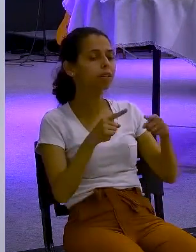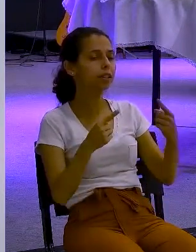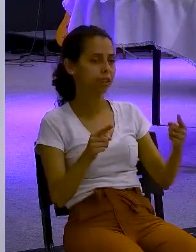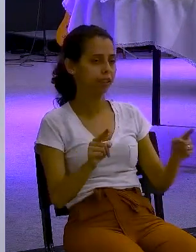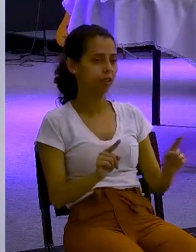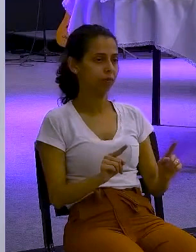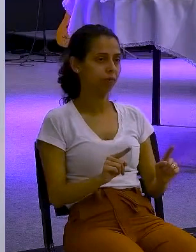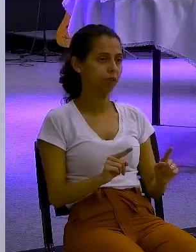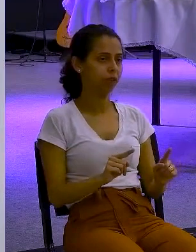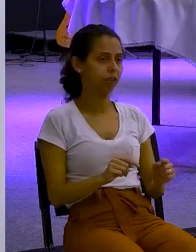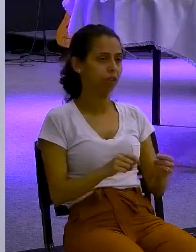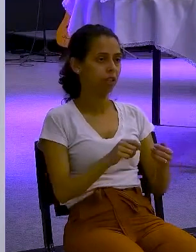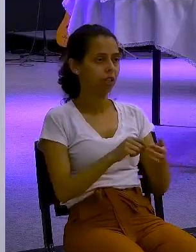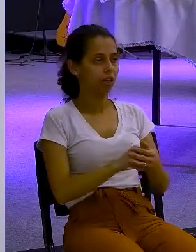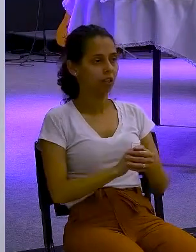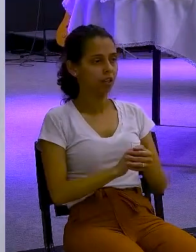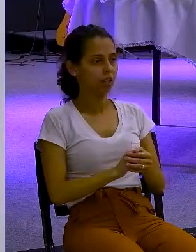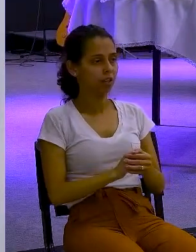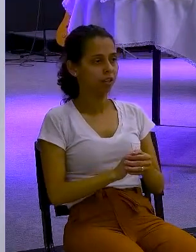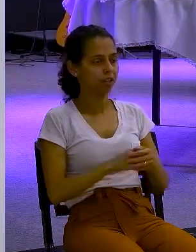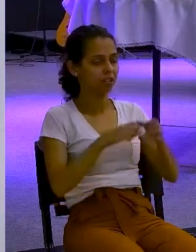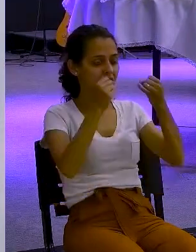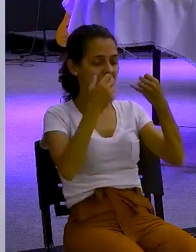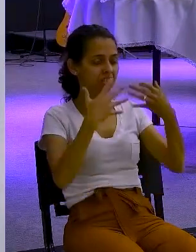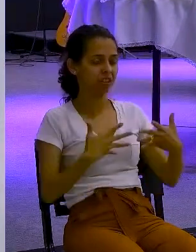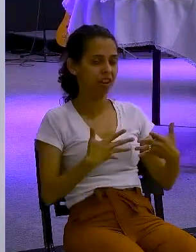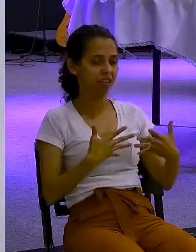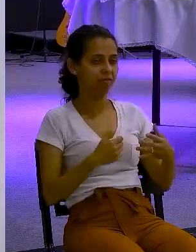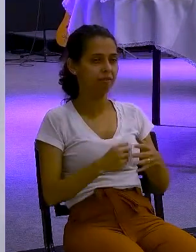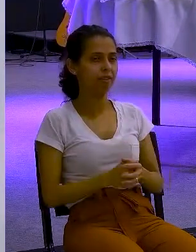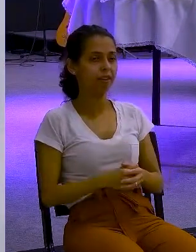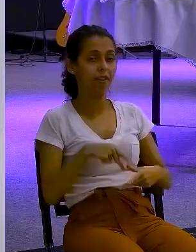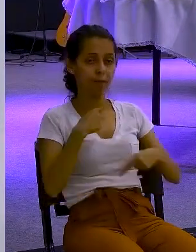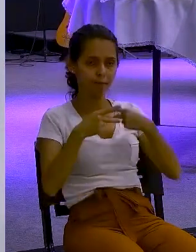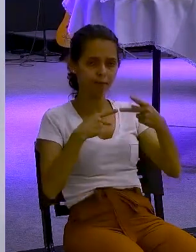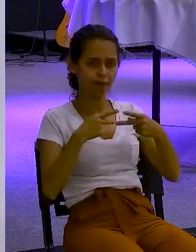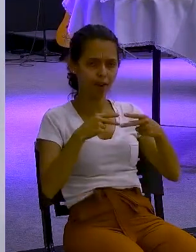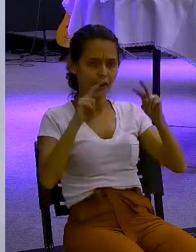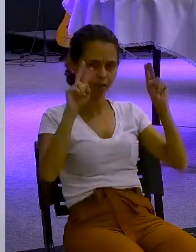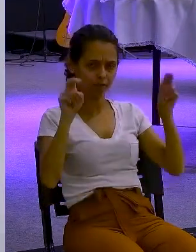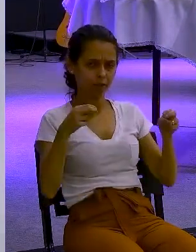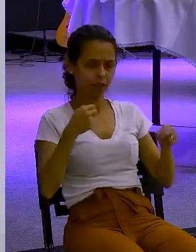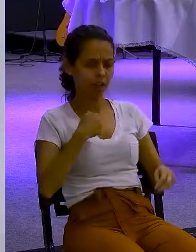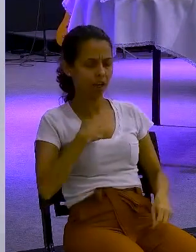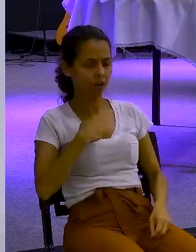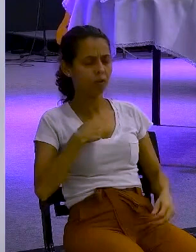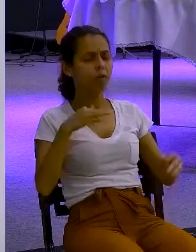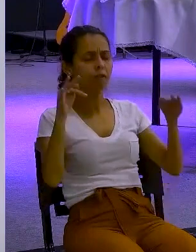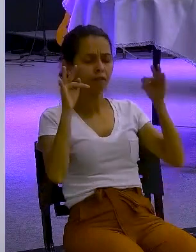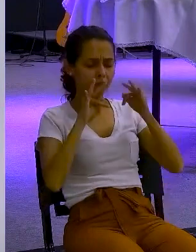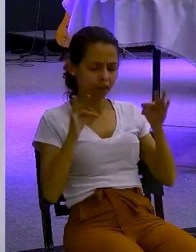vez citá-lo. Sou feliz com Jesus, meu Senhor.